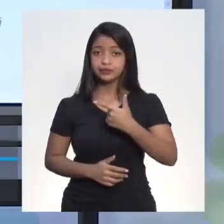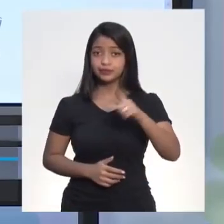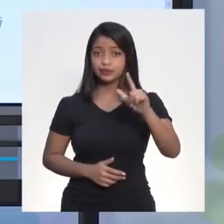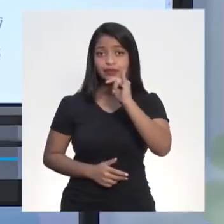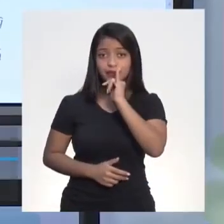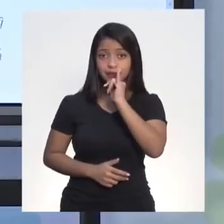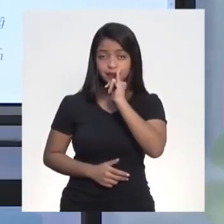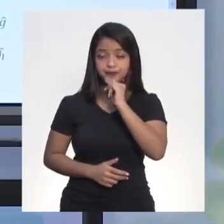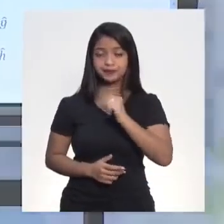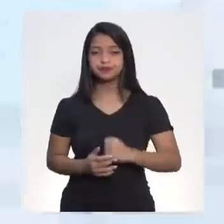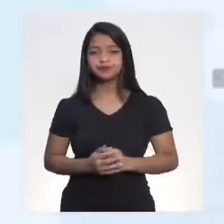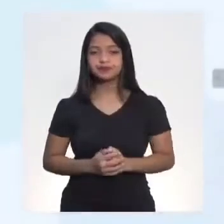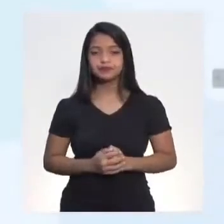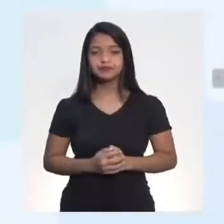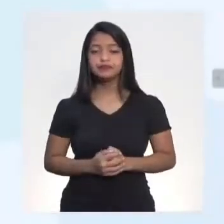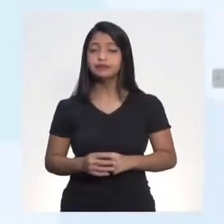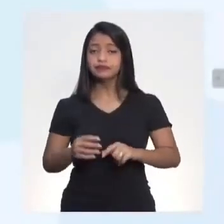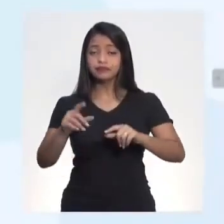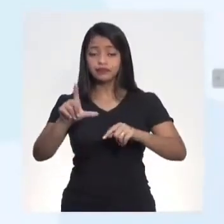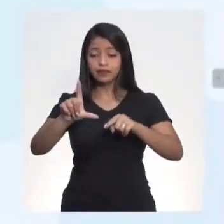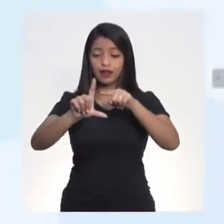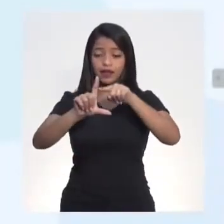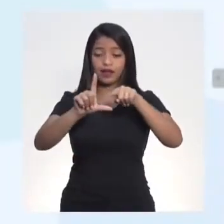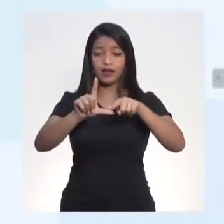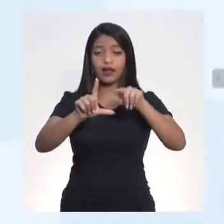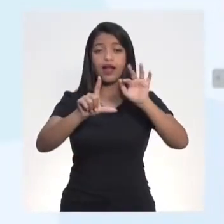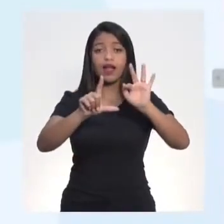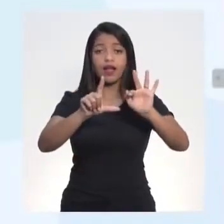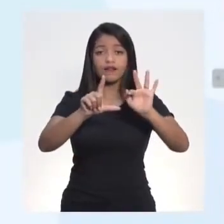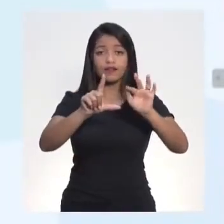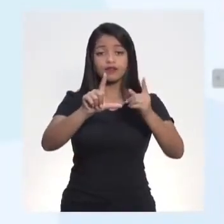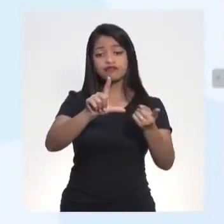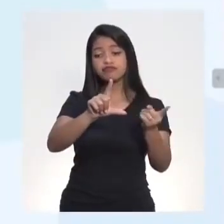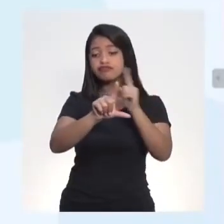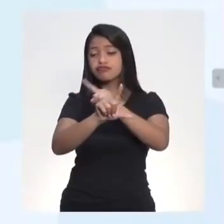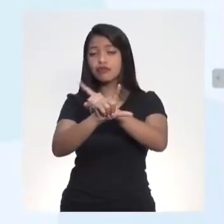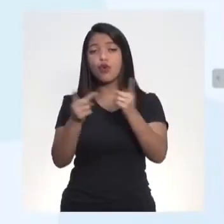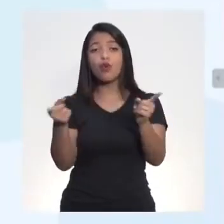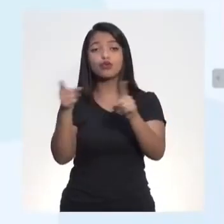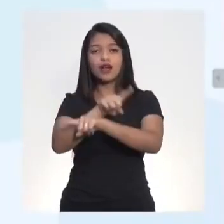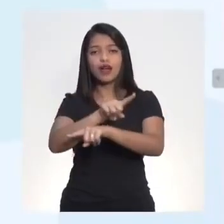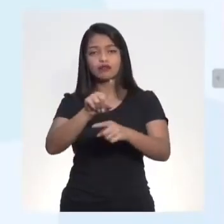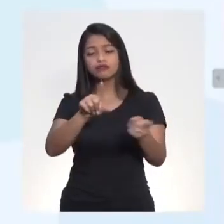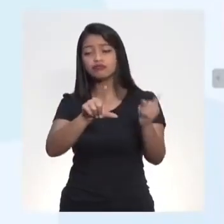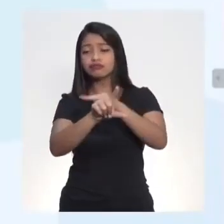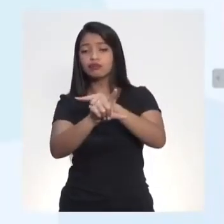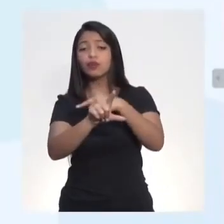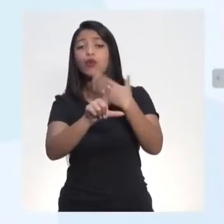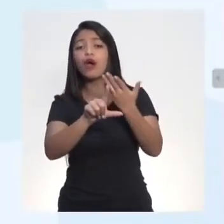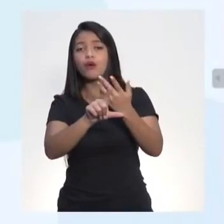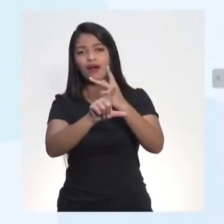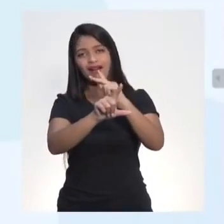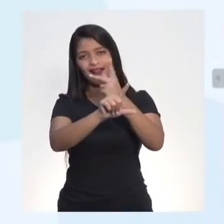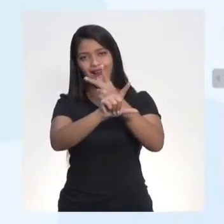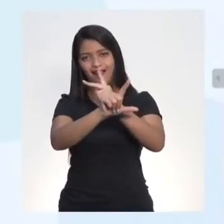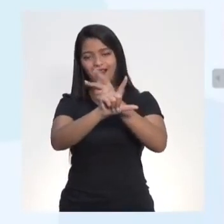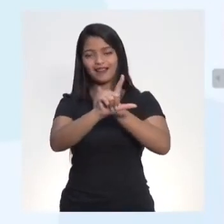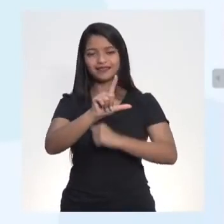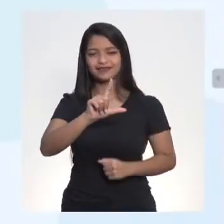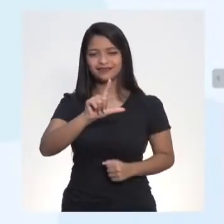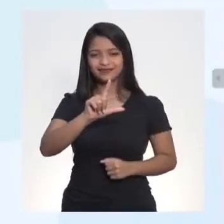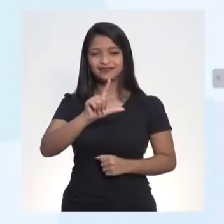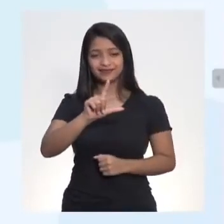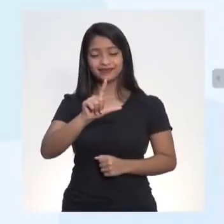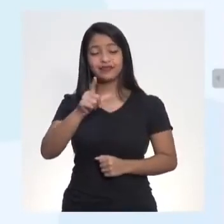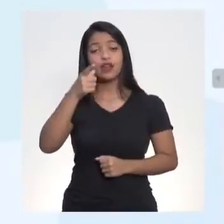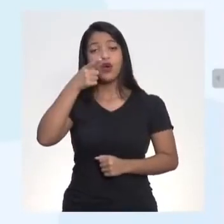nesse outro, o F, o oposto, eu vou ter o H. Essas definições que nós apresentamos ontem são relacionadas